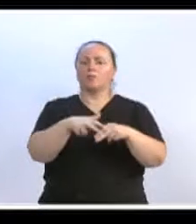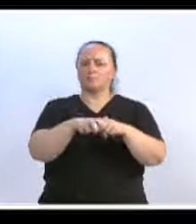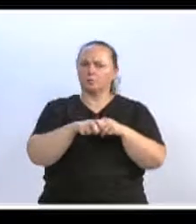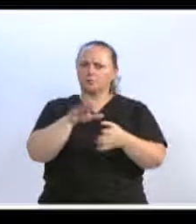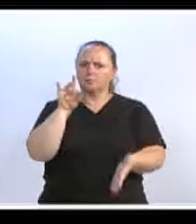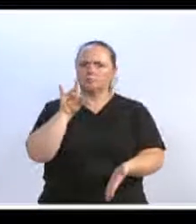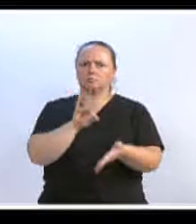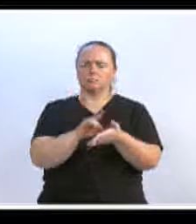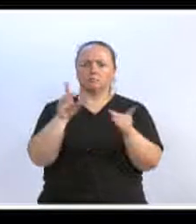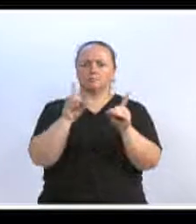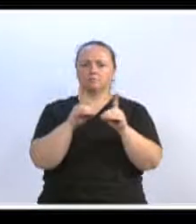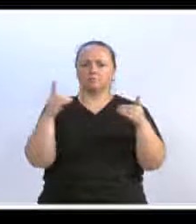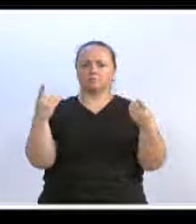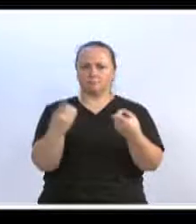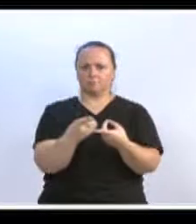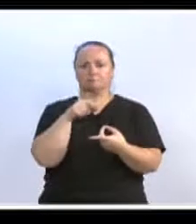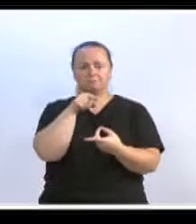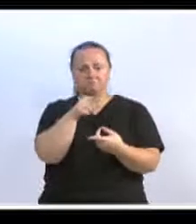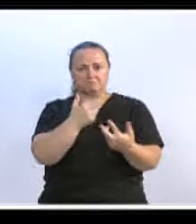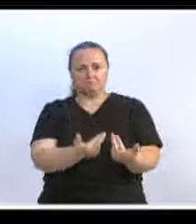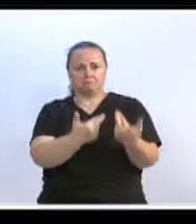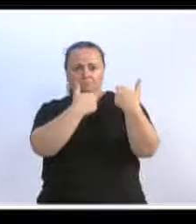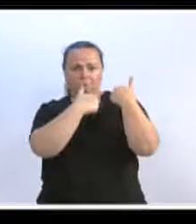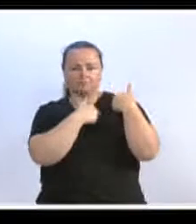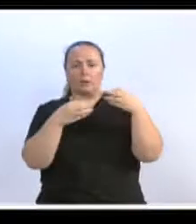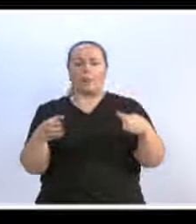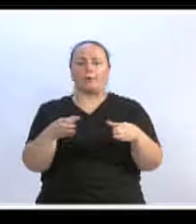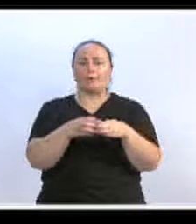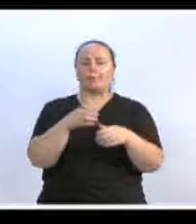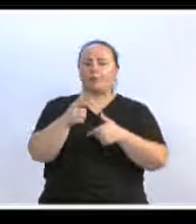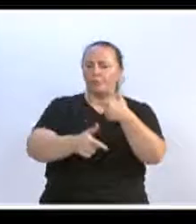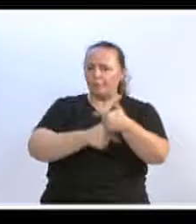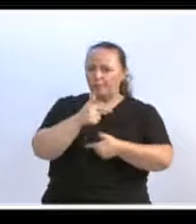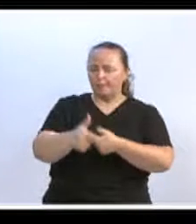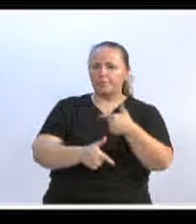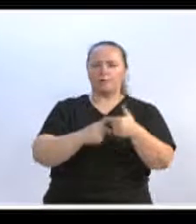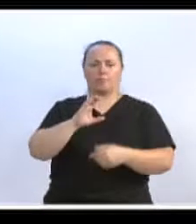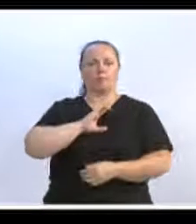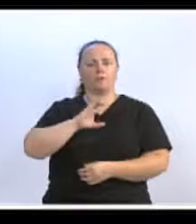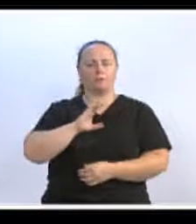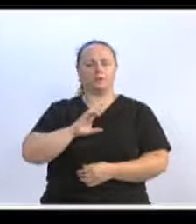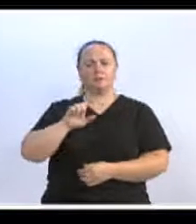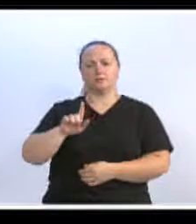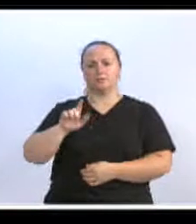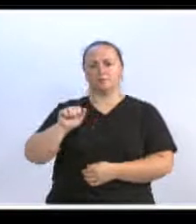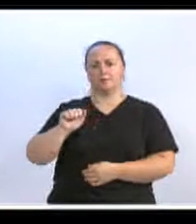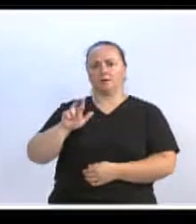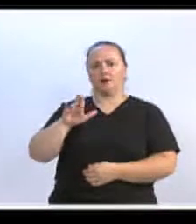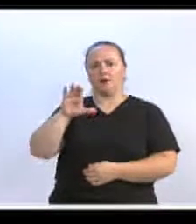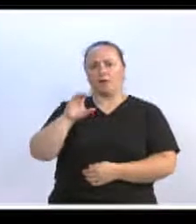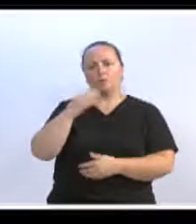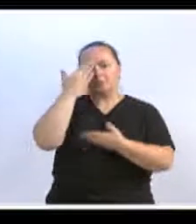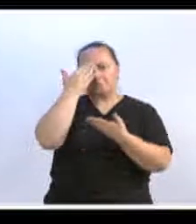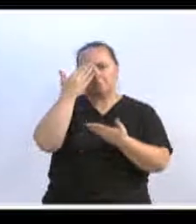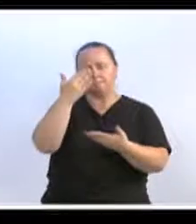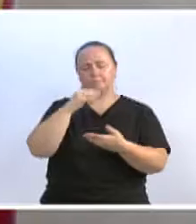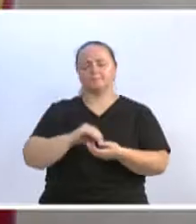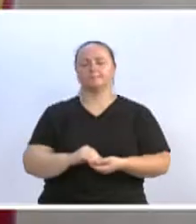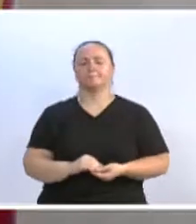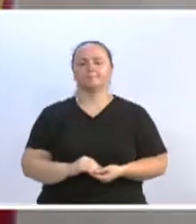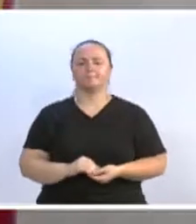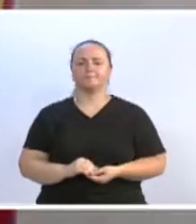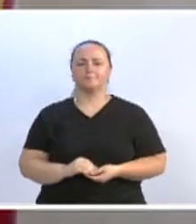departamento responsável as equipes que fazem este trabalho na coordenação do bloco também quero destacar as obras em andamento para a